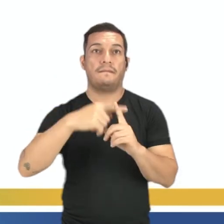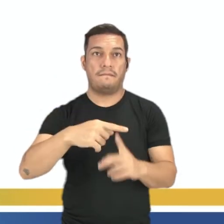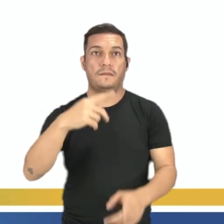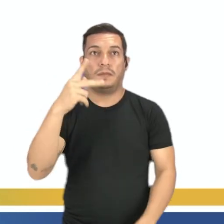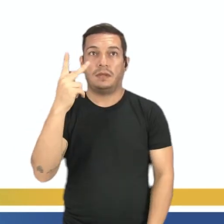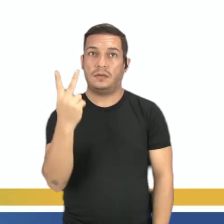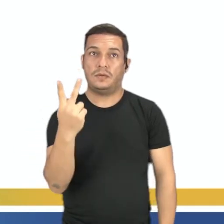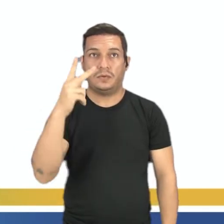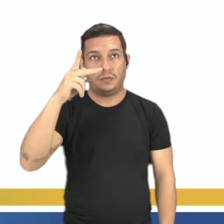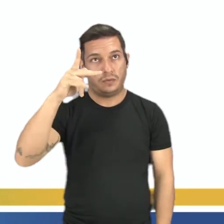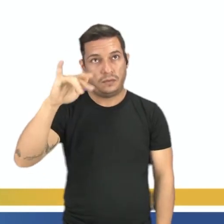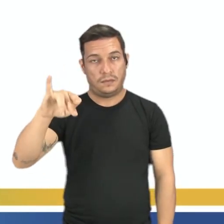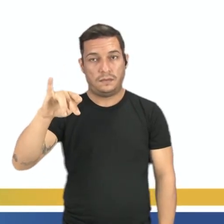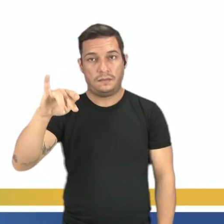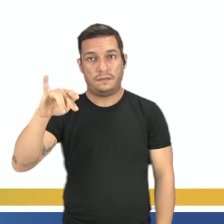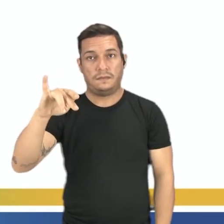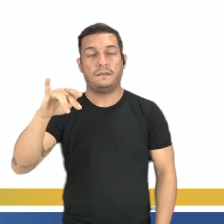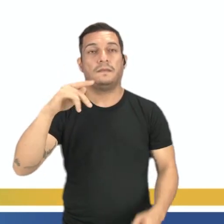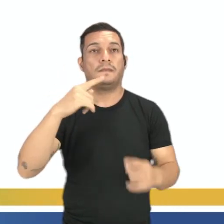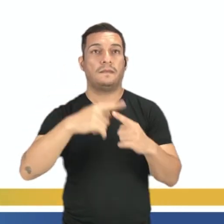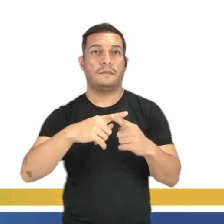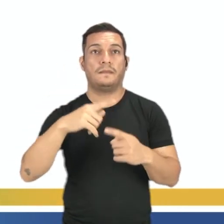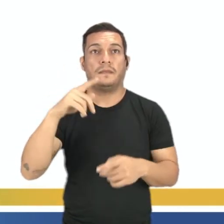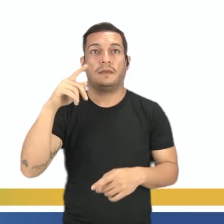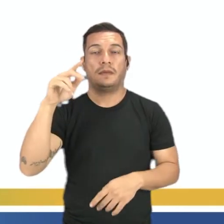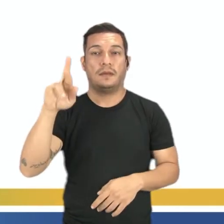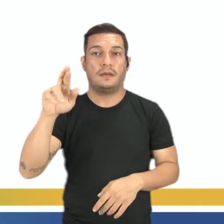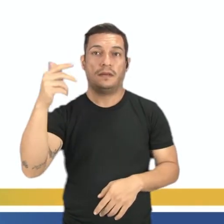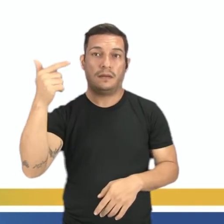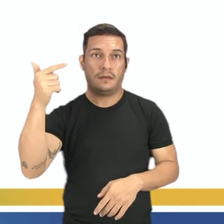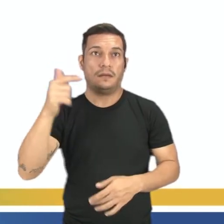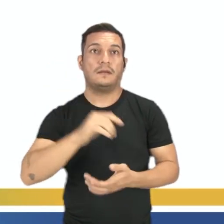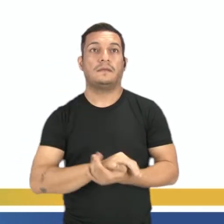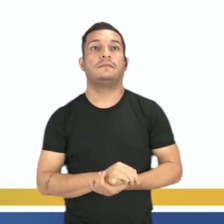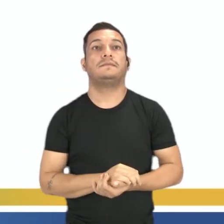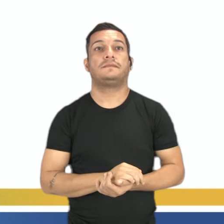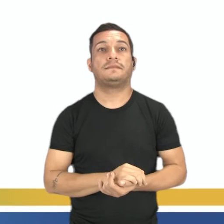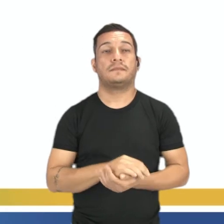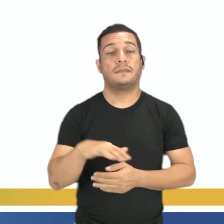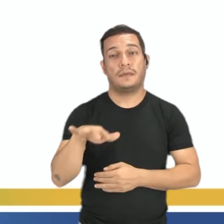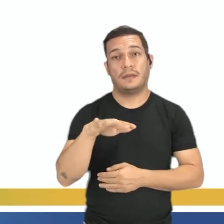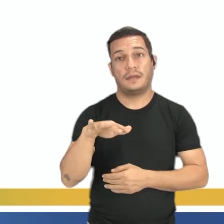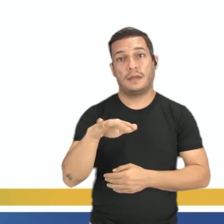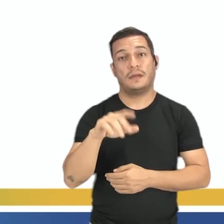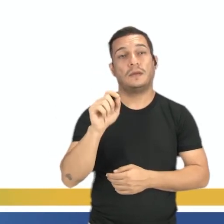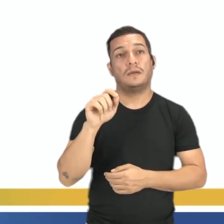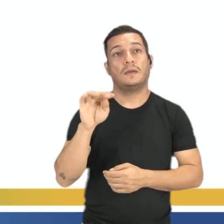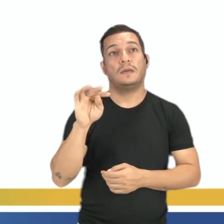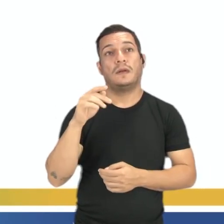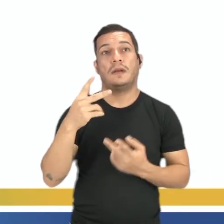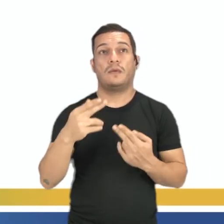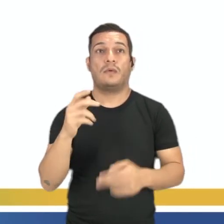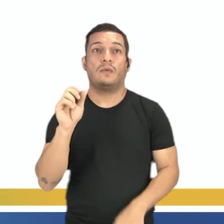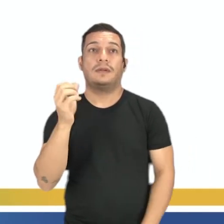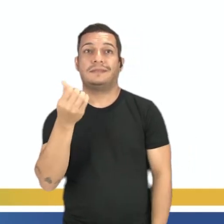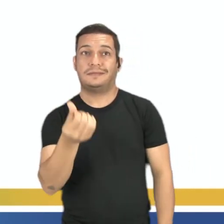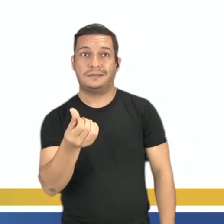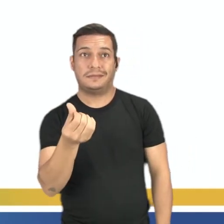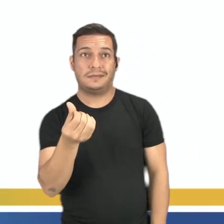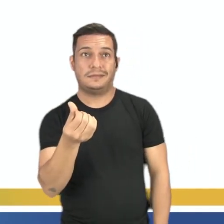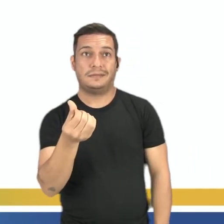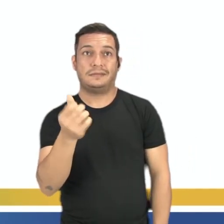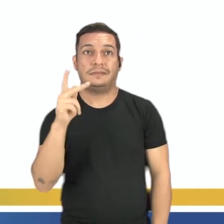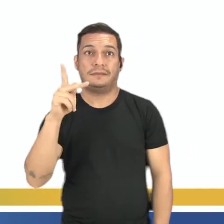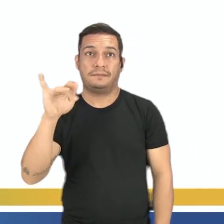quadrado, mais 2 vezes π R ao quadrado. A área total vai ser igual a quanto? Nós temos aqui que